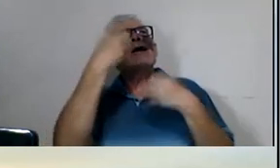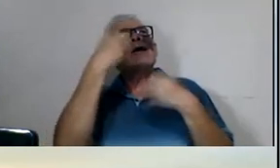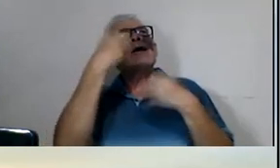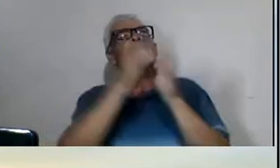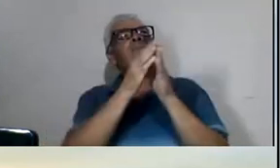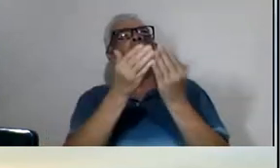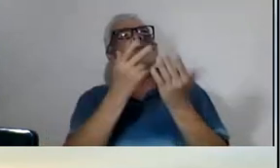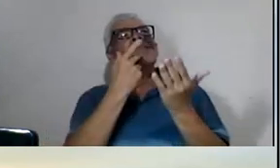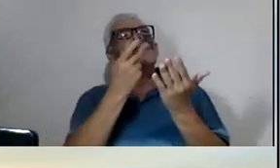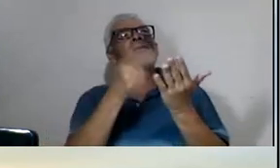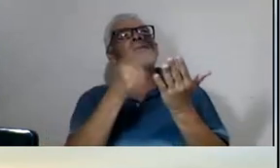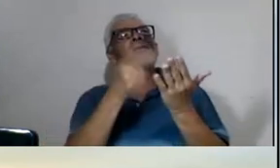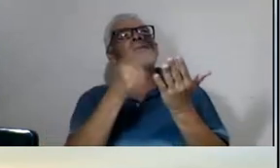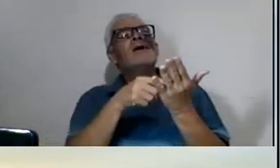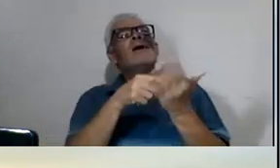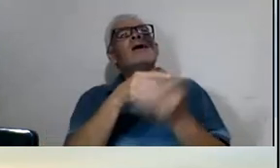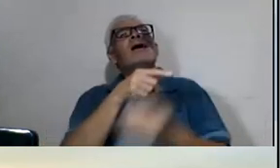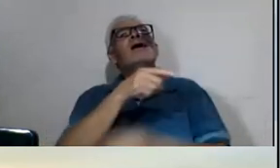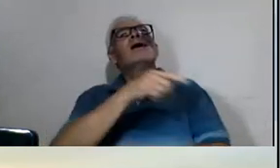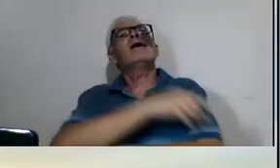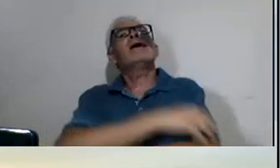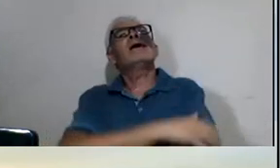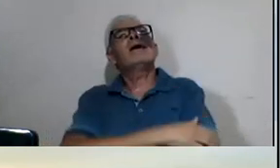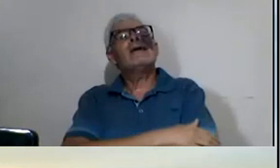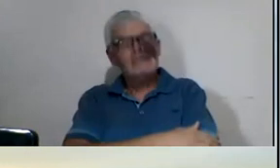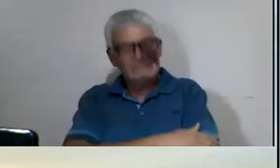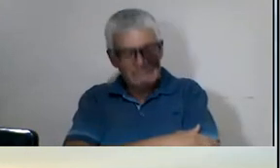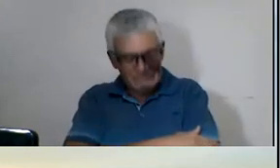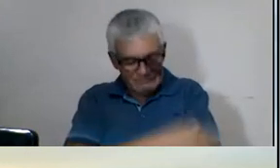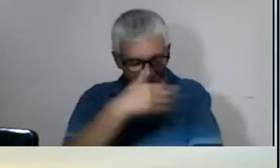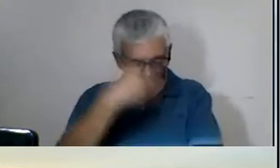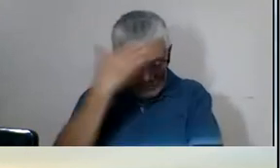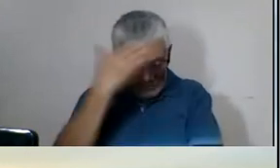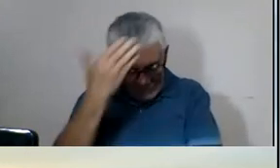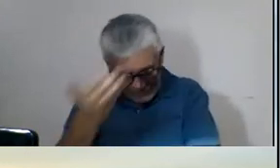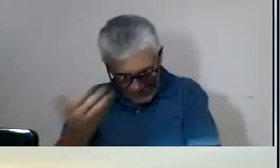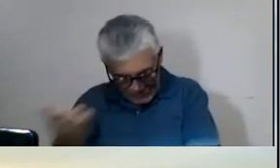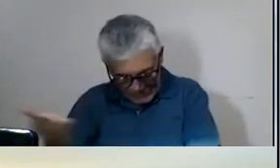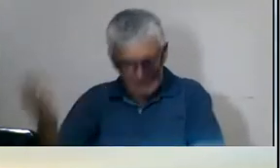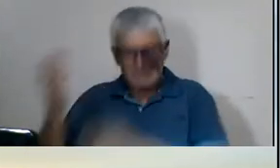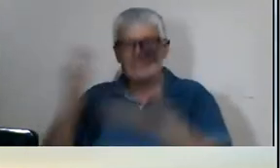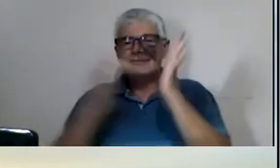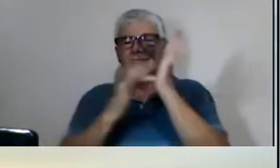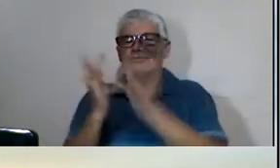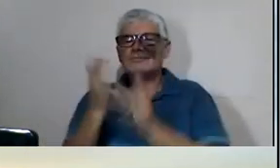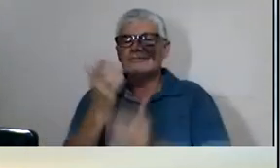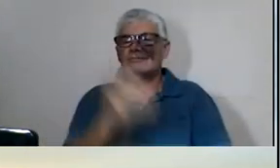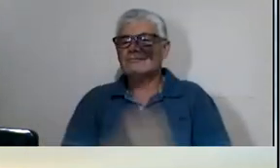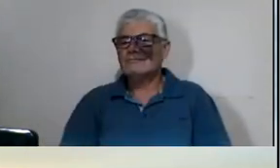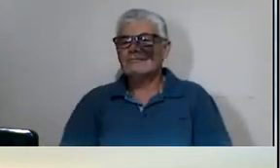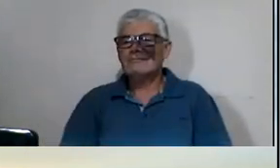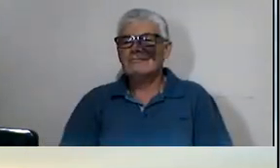A glória deste novo templo será maior do que a do antigo, diz o Senhor dos Exércitos. Neste